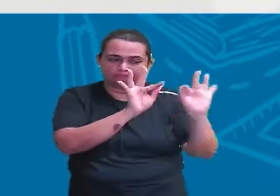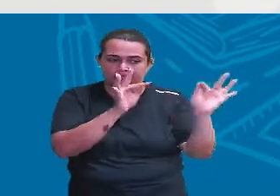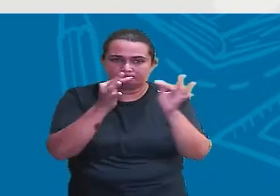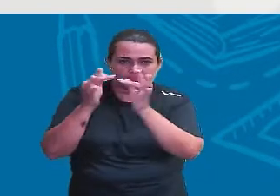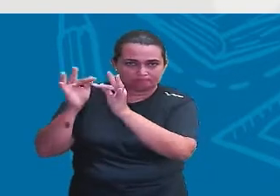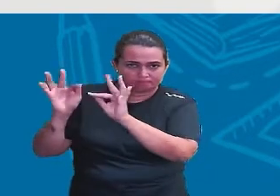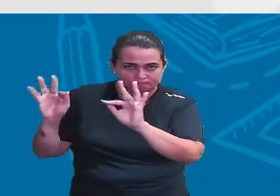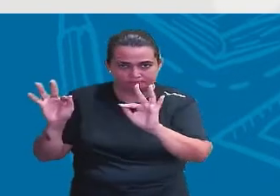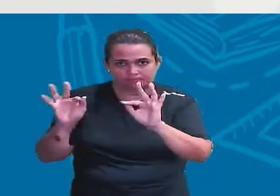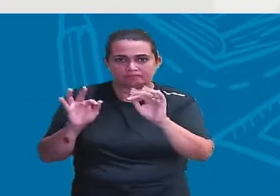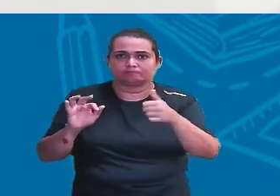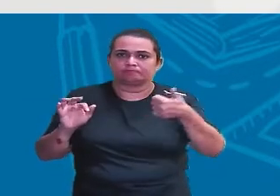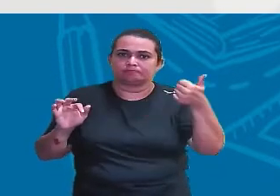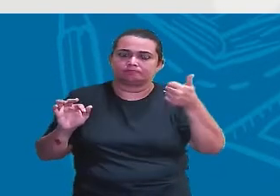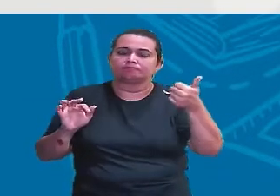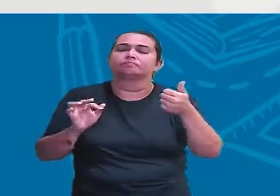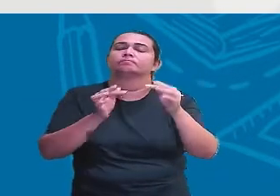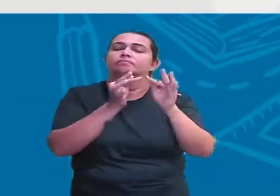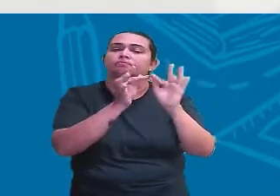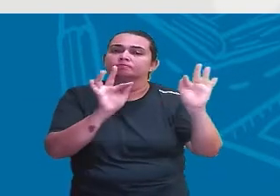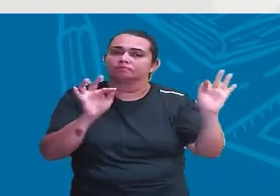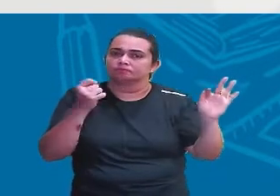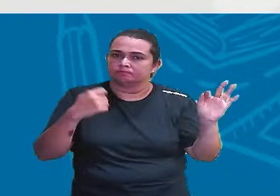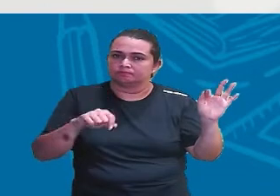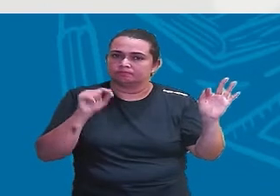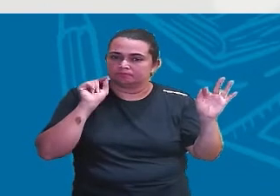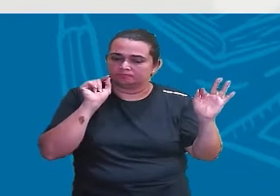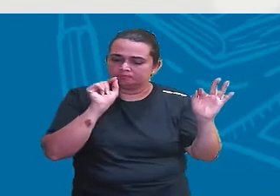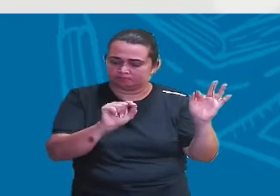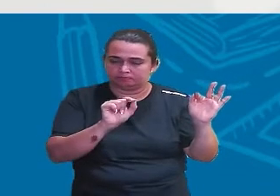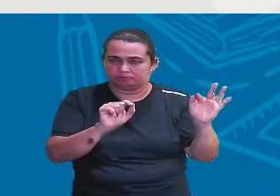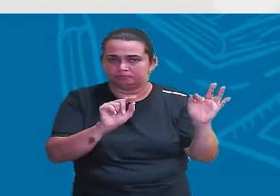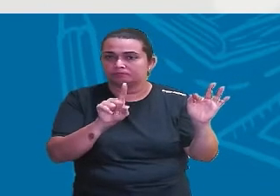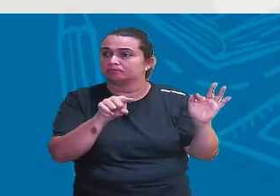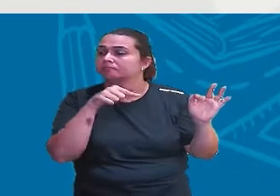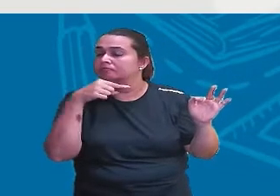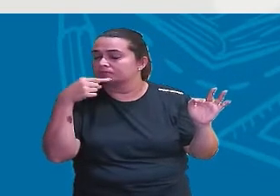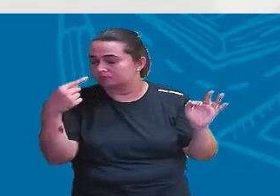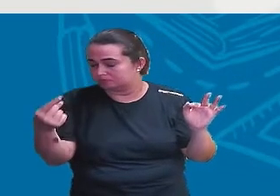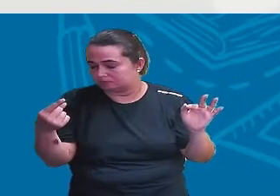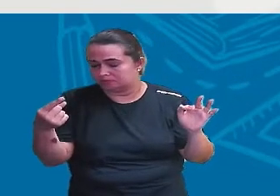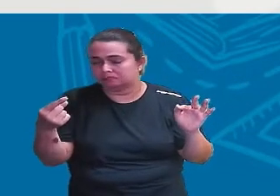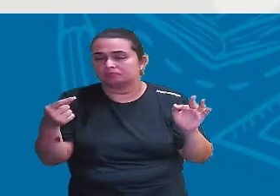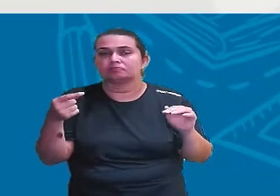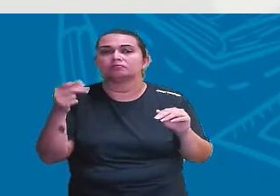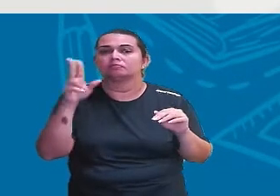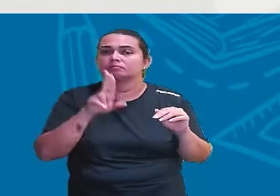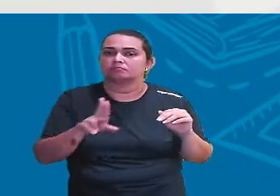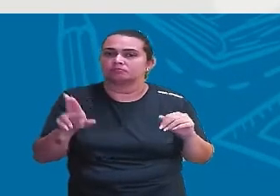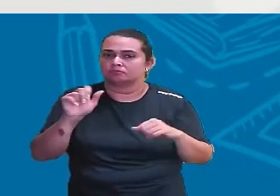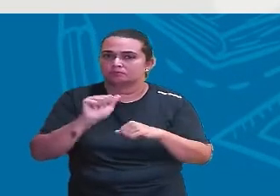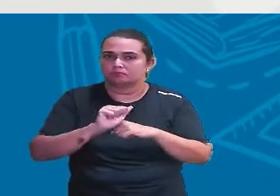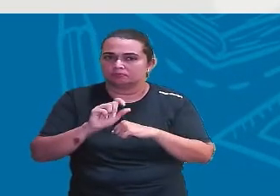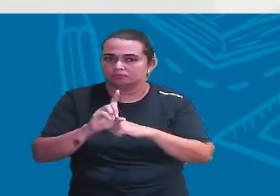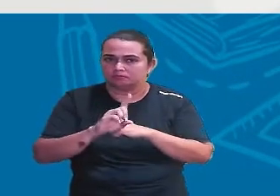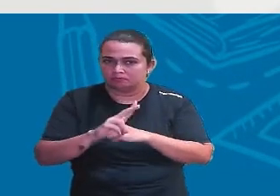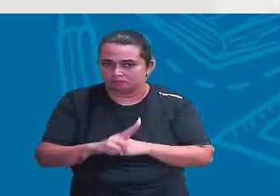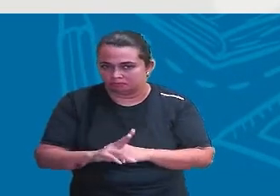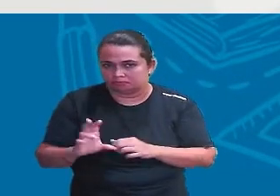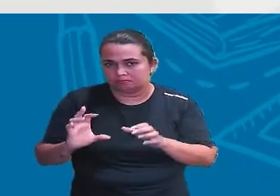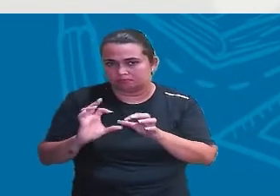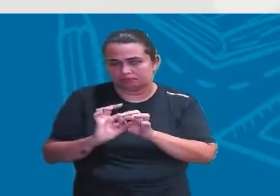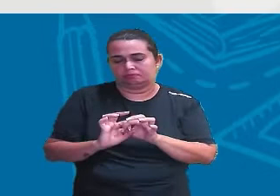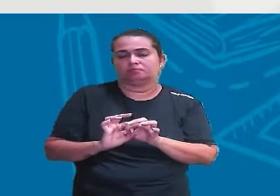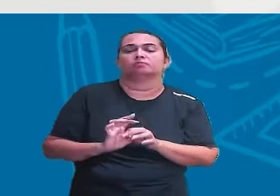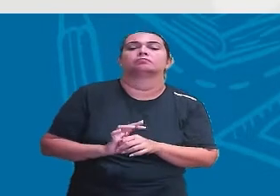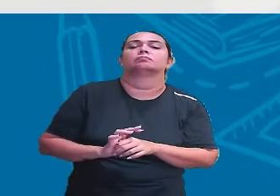advérbio conjuntivo, você precisa lembrar que vai ter um ponto na primeira frase, ou um ponto e vírgula, em seguida que você